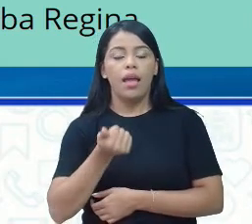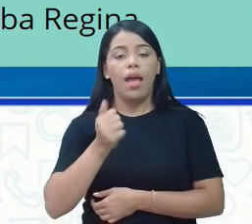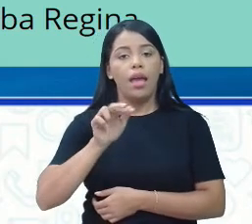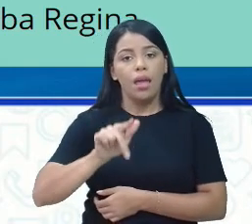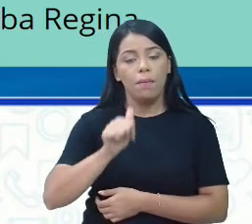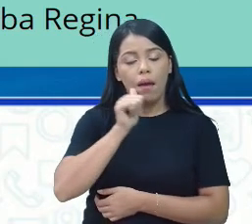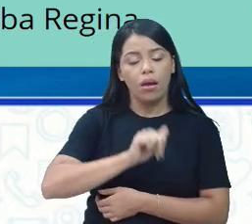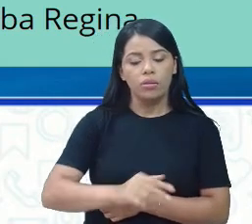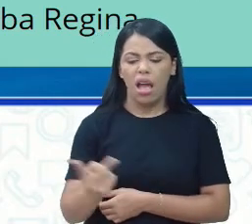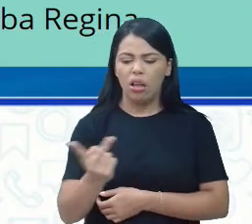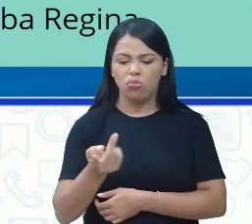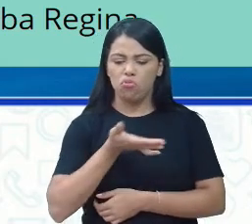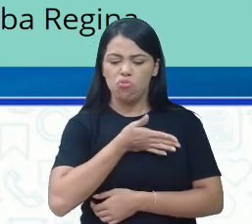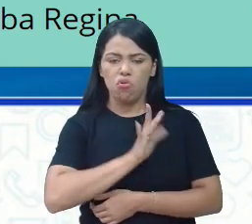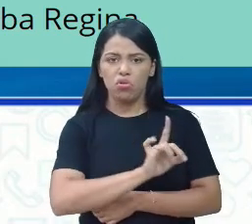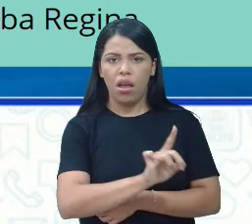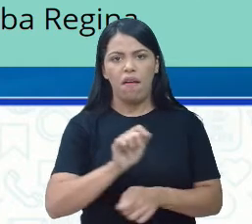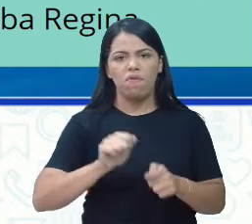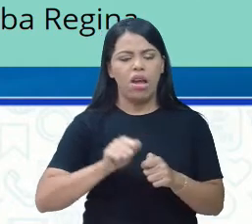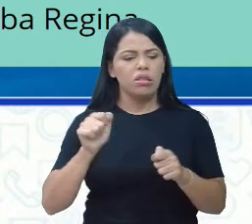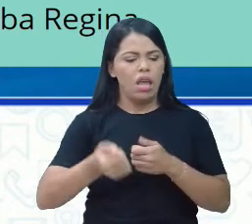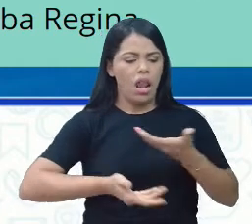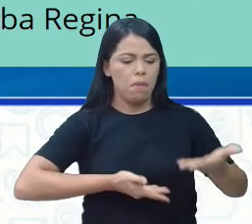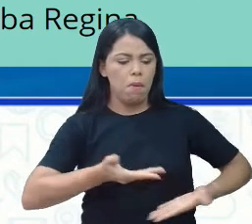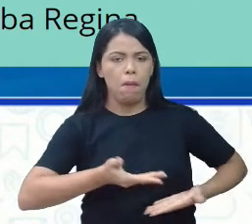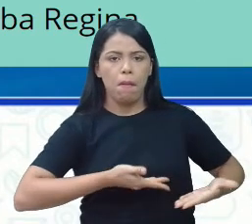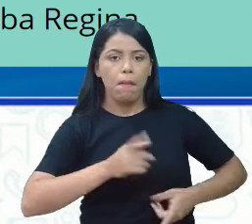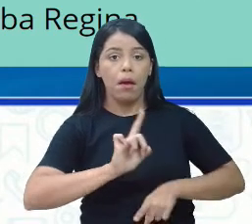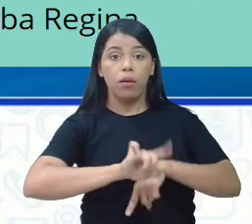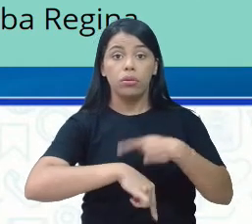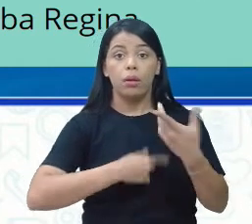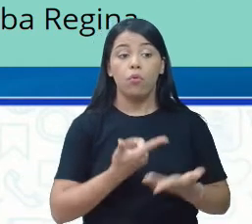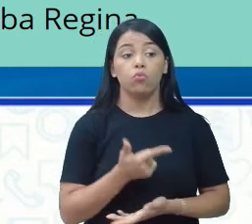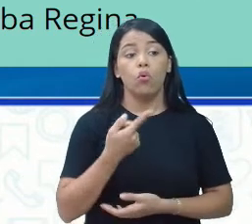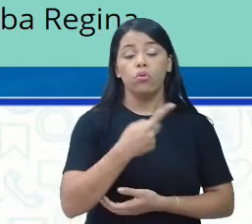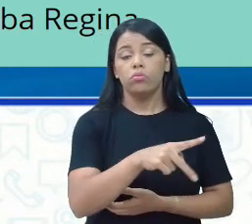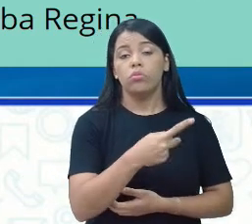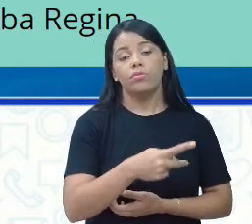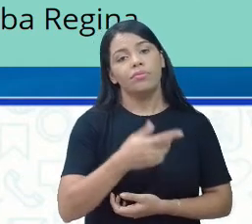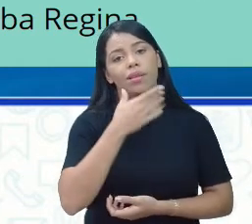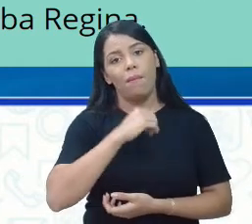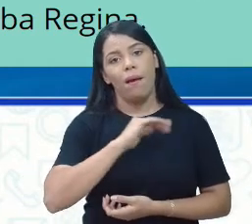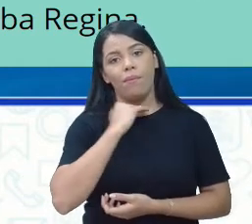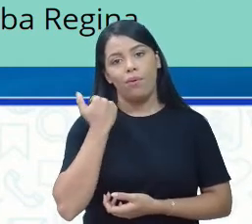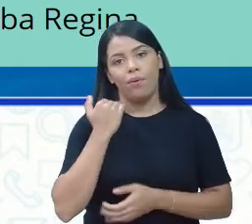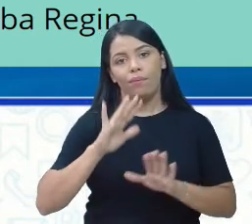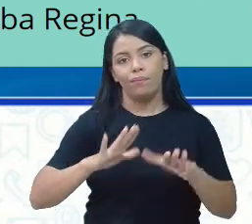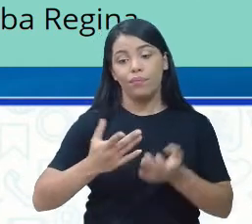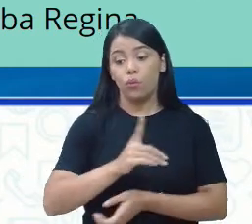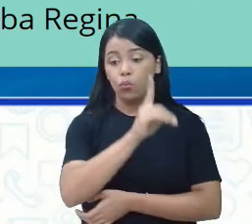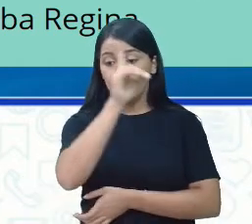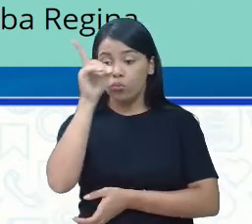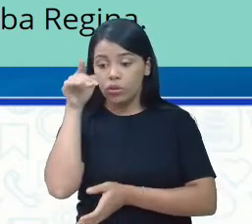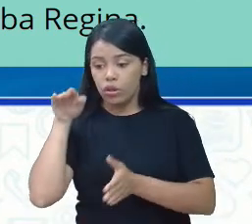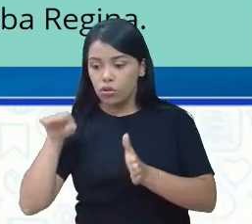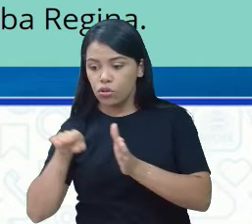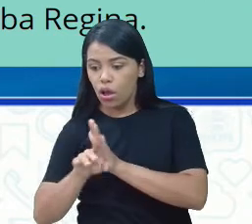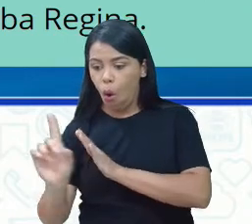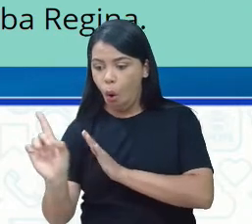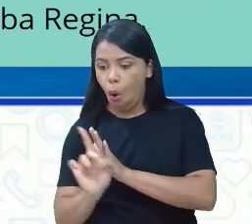dela e faziam ela de empregada, depois que seu pai morreu. Certo dia, chegou um